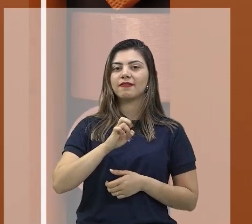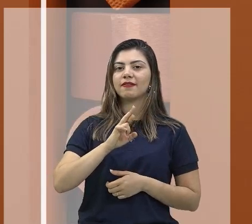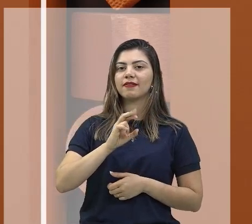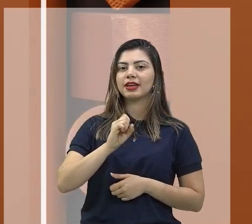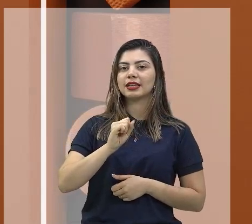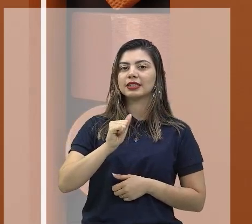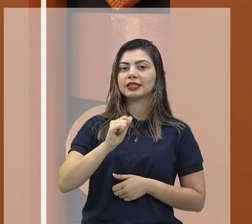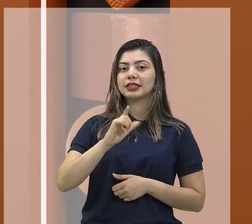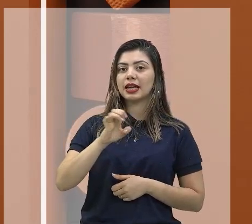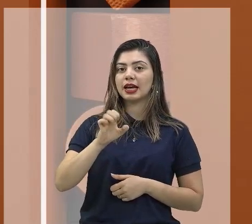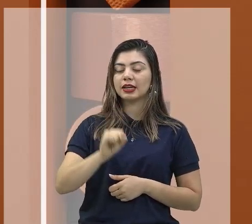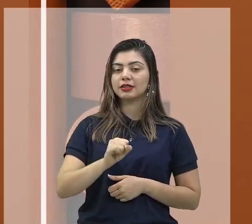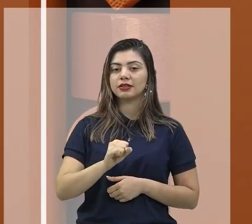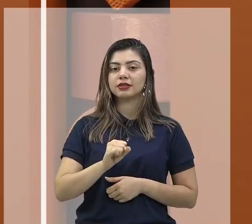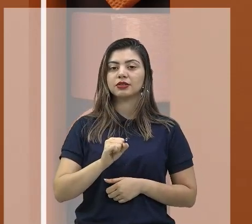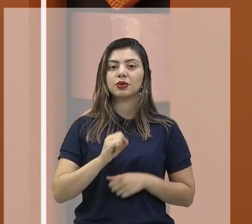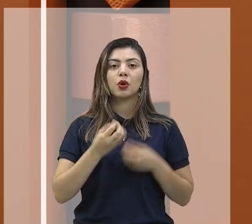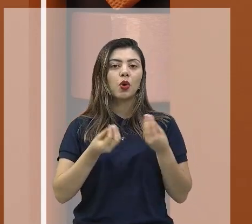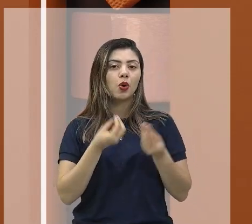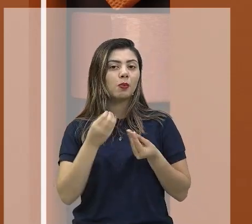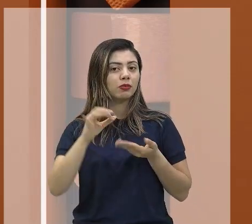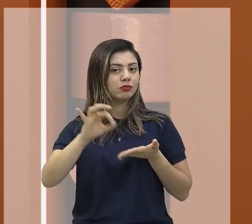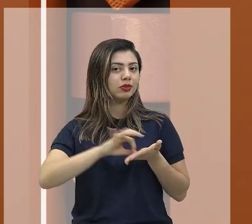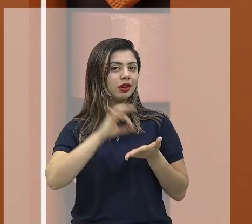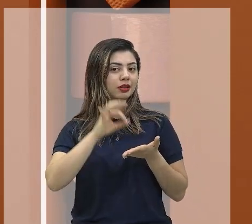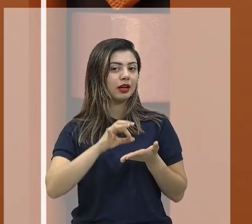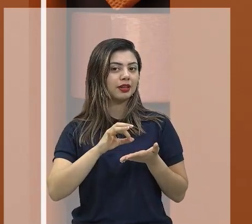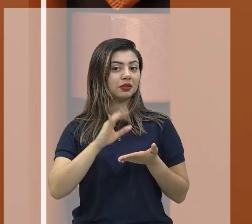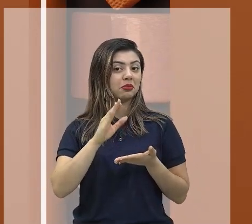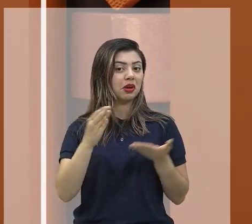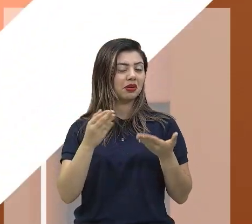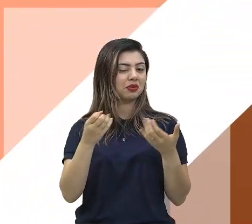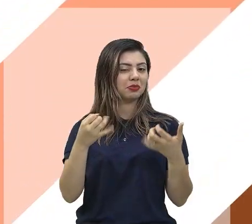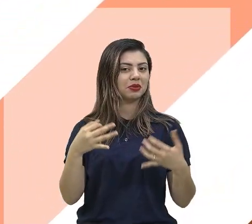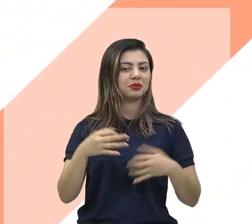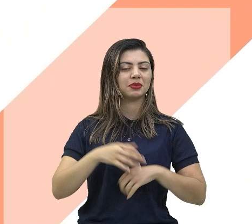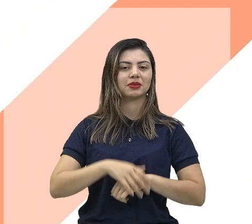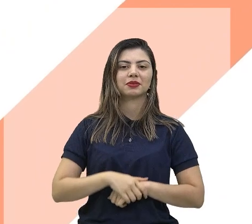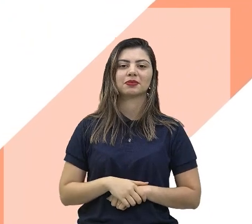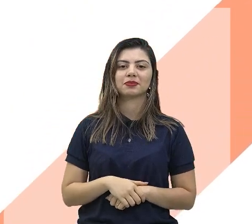Então, observem aqui, olha só que cena interessante.